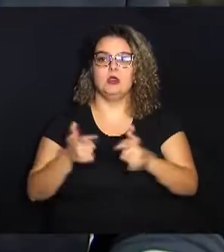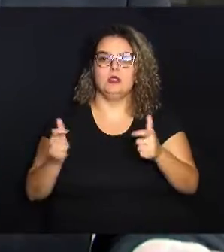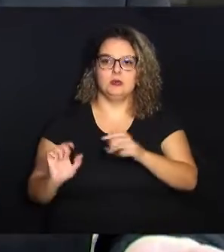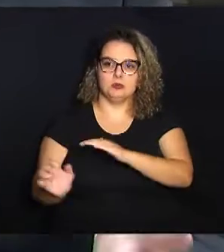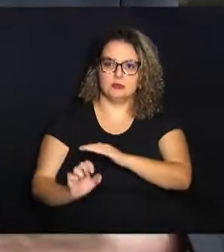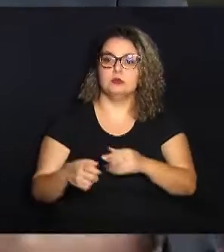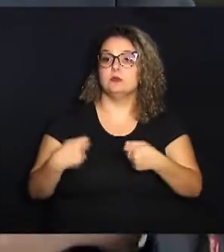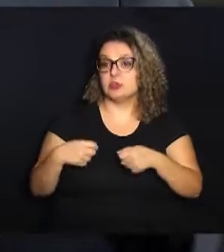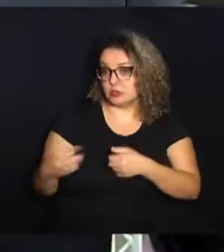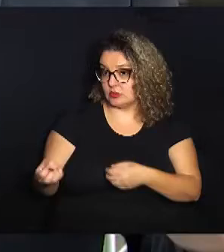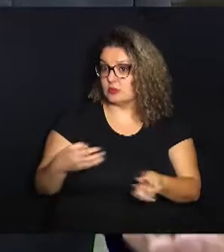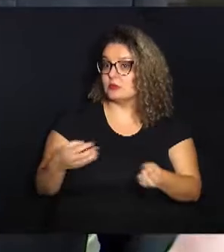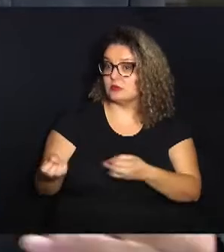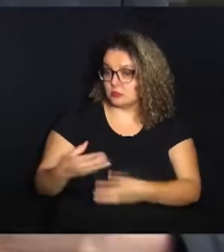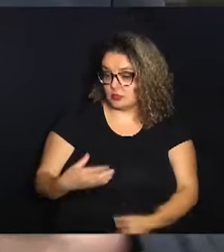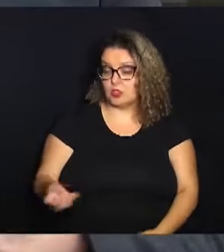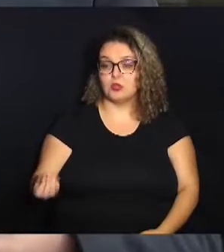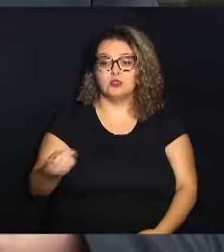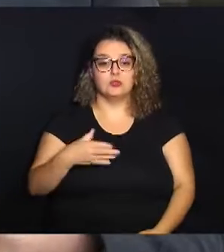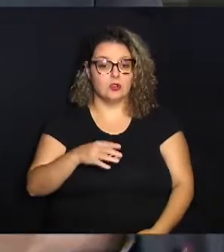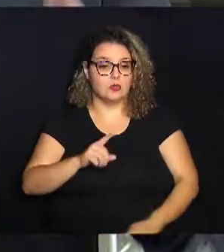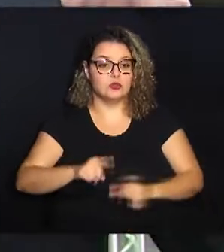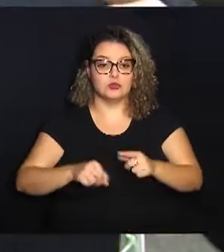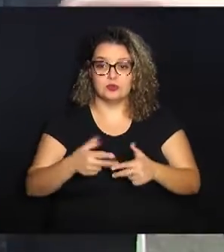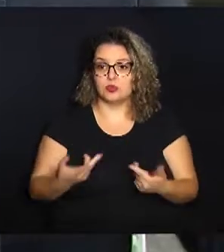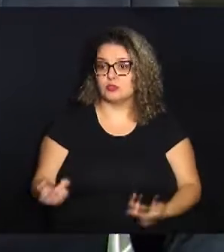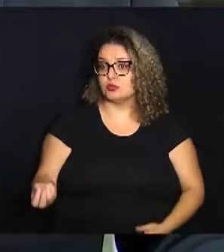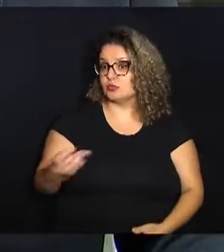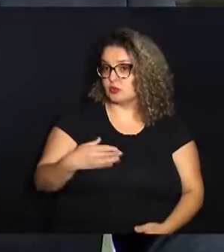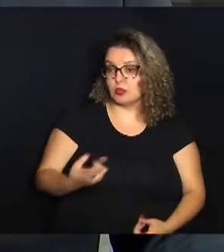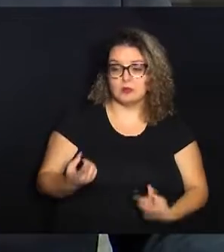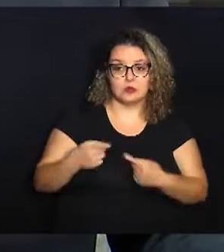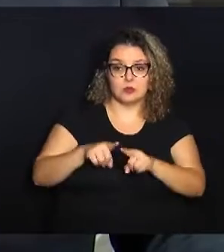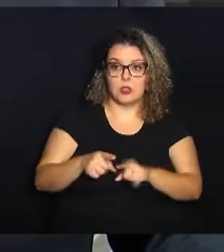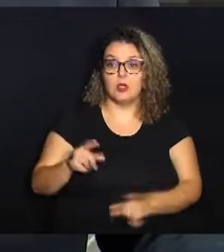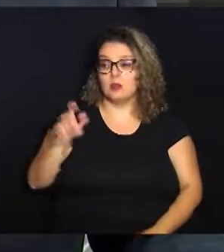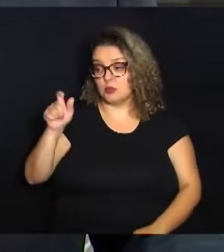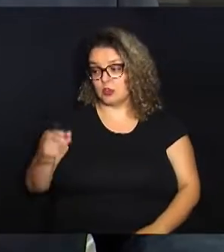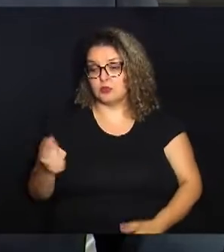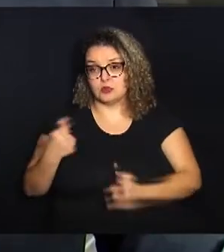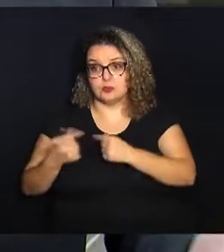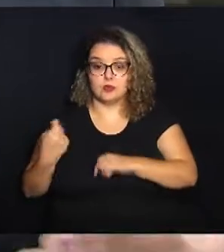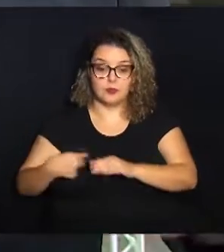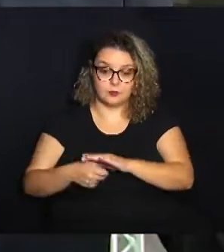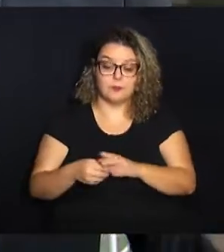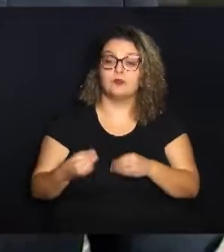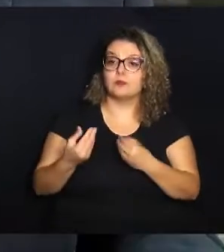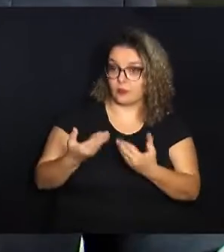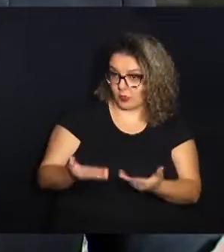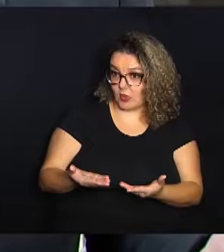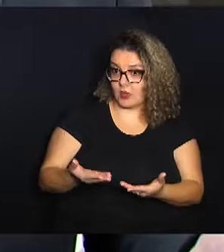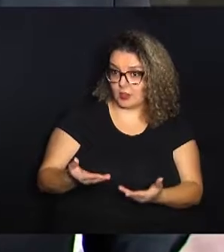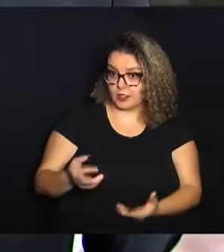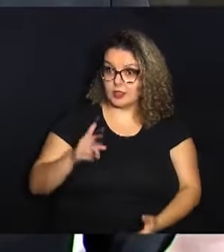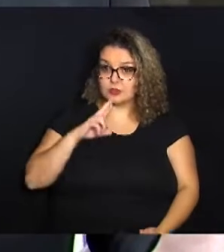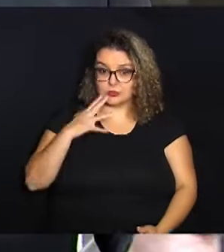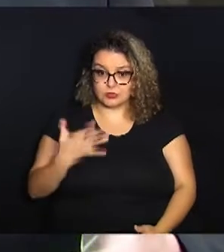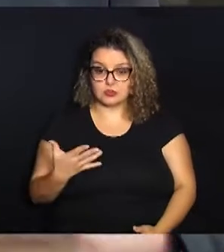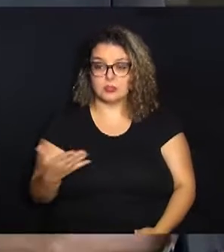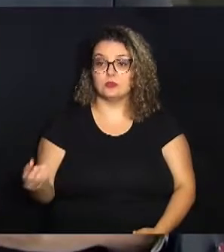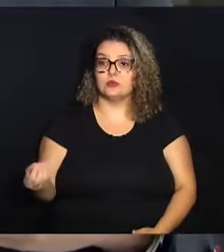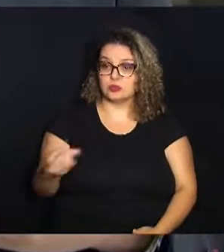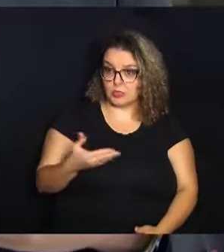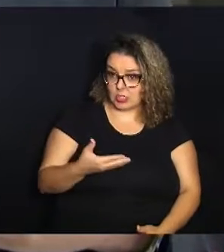precisa inovar, precisa trazer novos produtos, novas parcerias, o investidor que precisa trazer também essas novas soluções para o mercado,